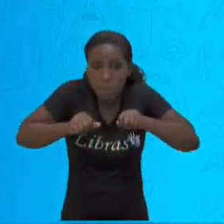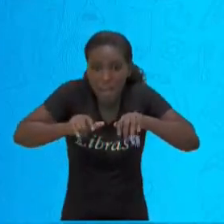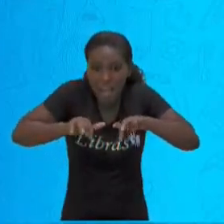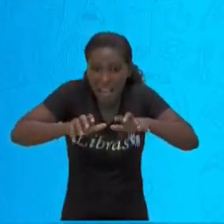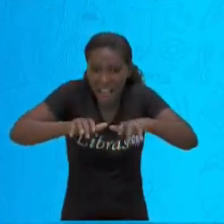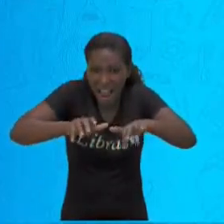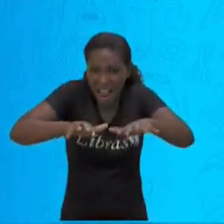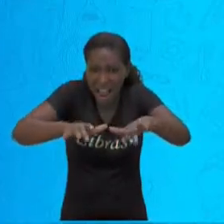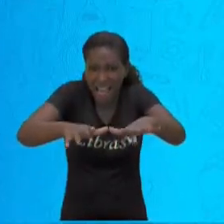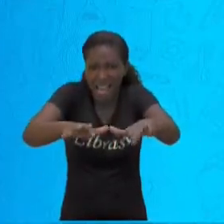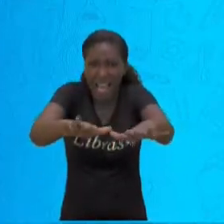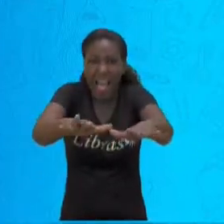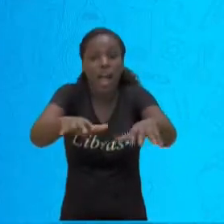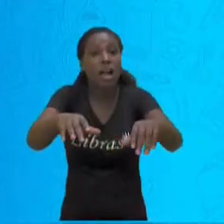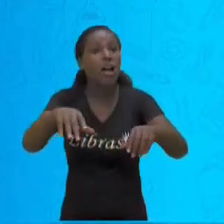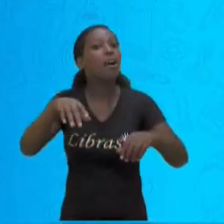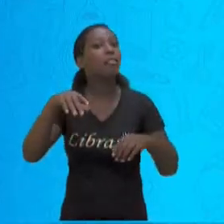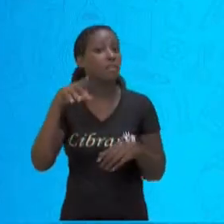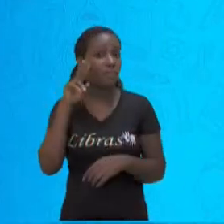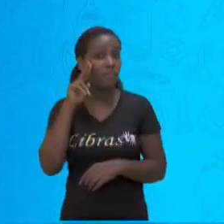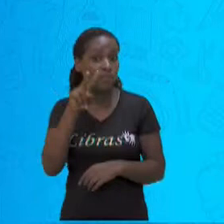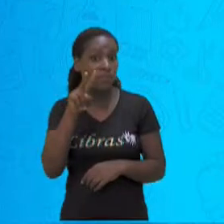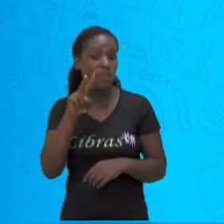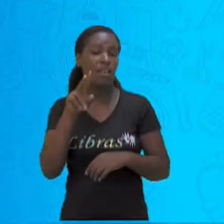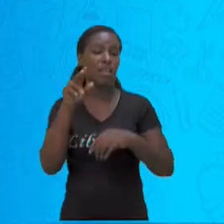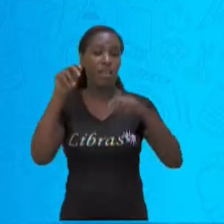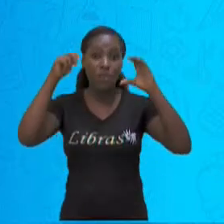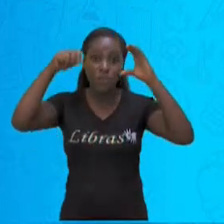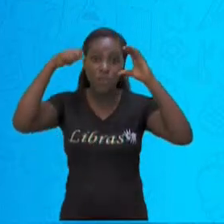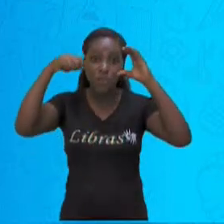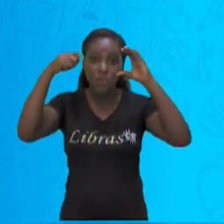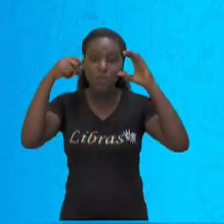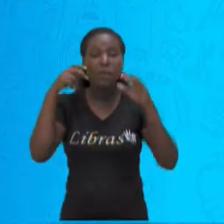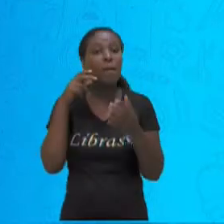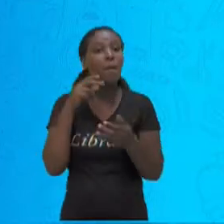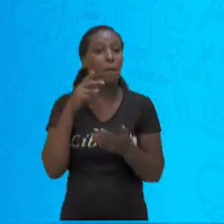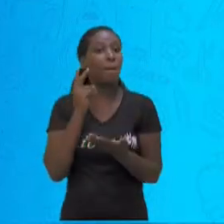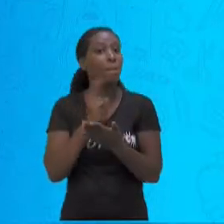massa para assistir, mesmo em outros países.